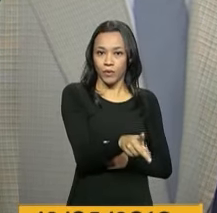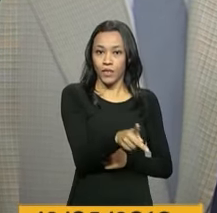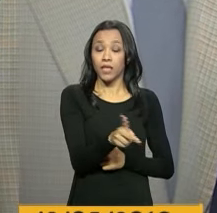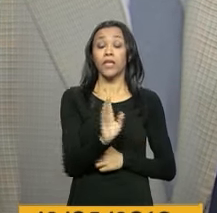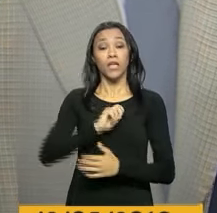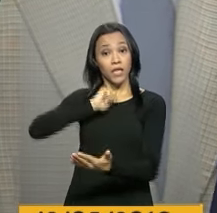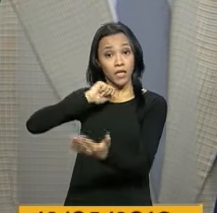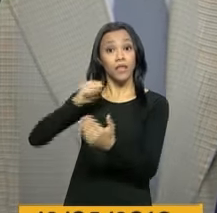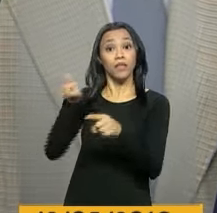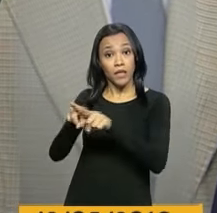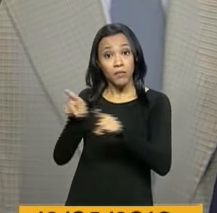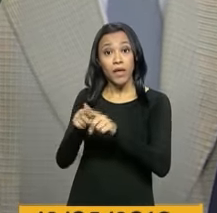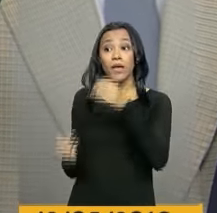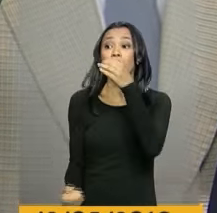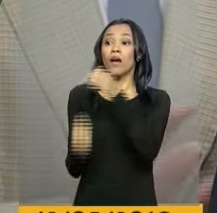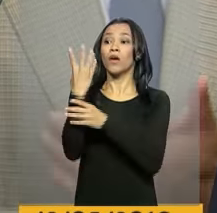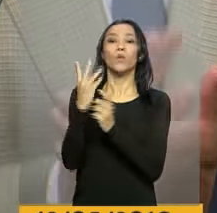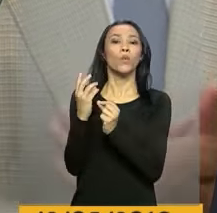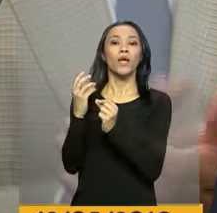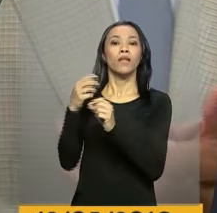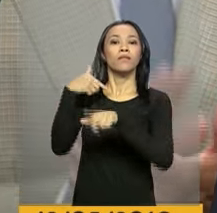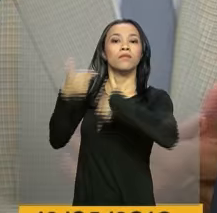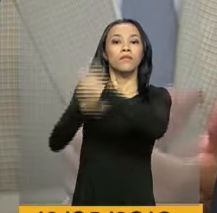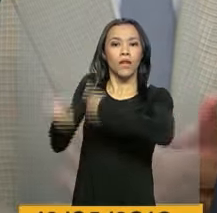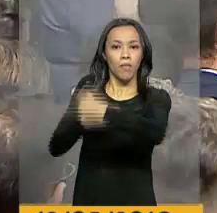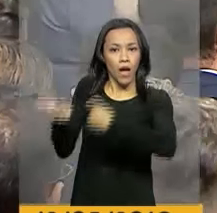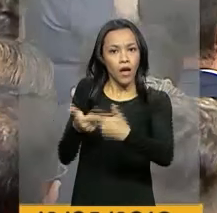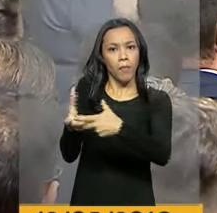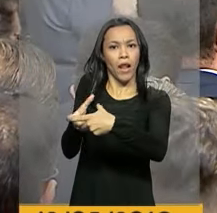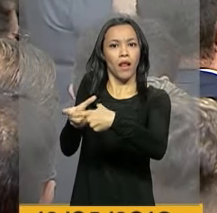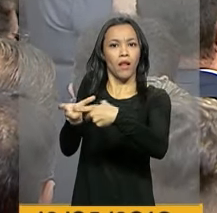de emprego, para garantir o pagamento, portanto.